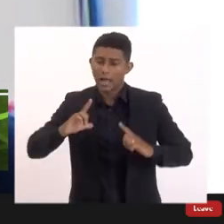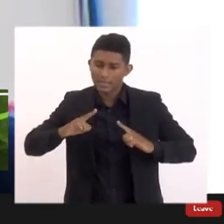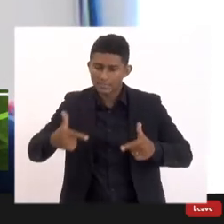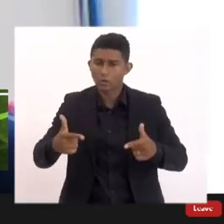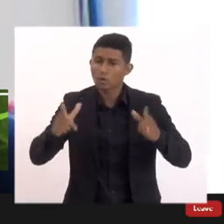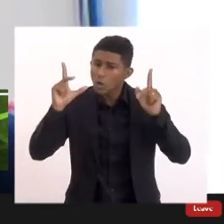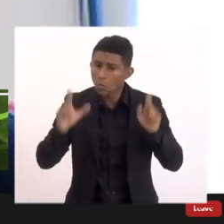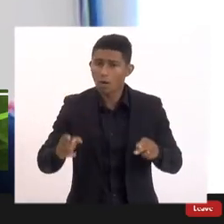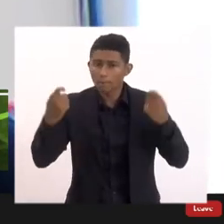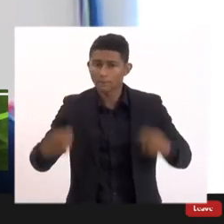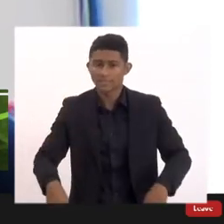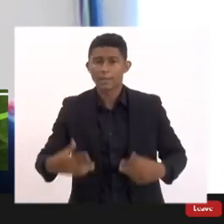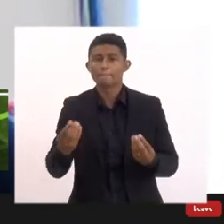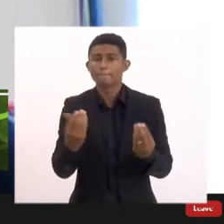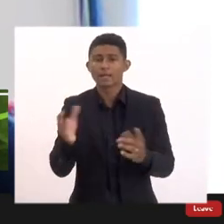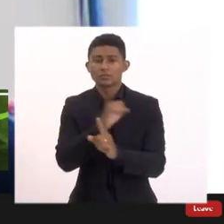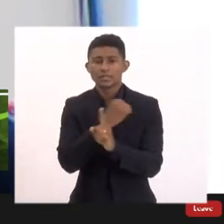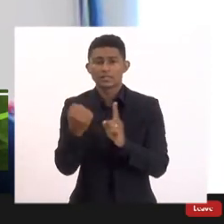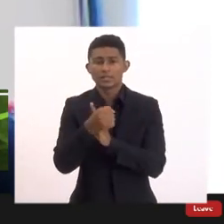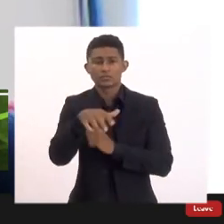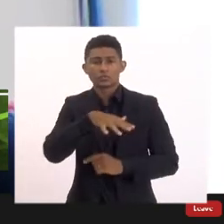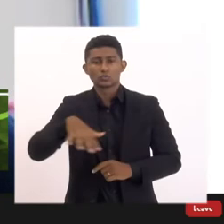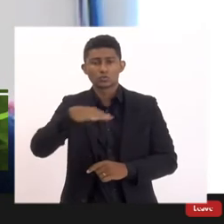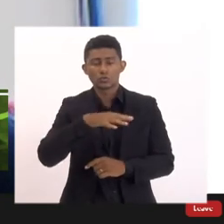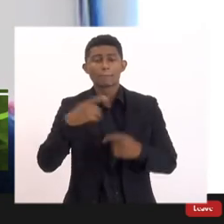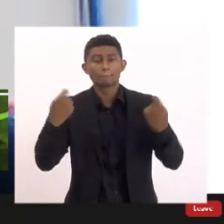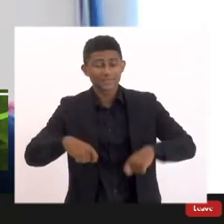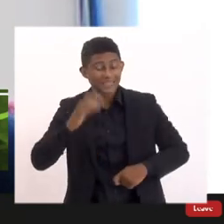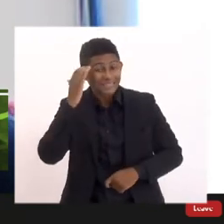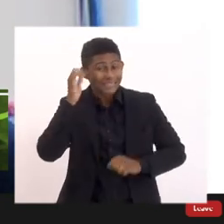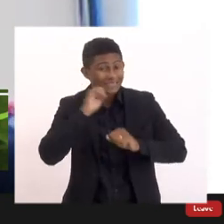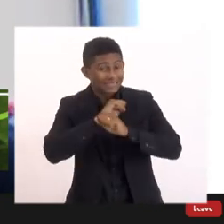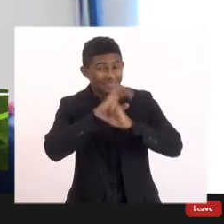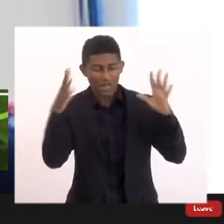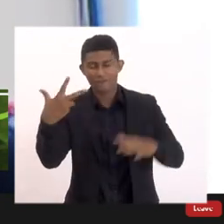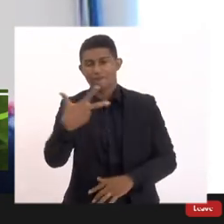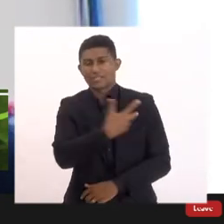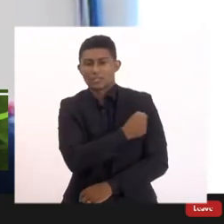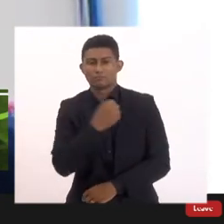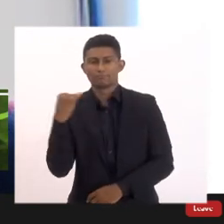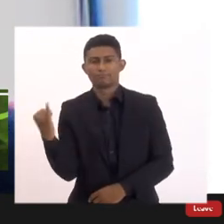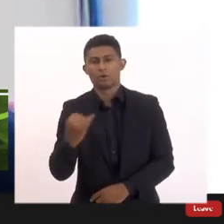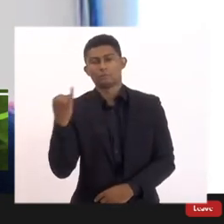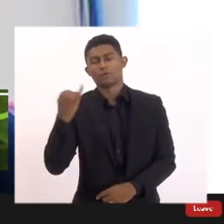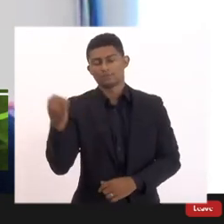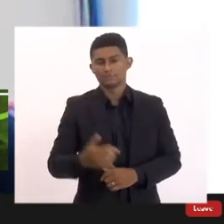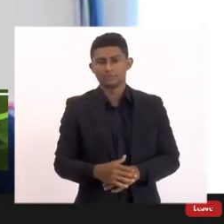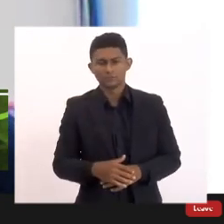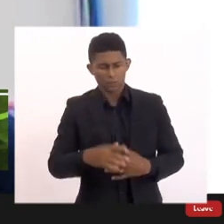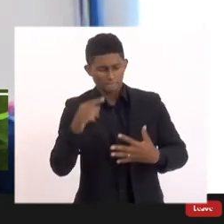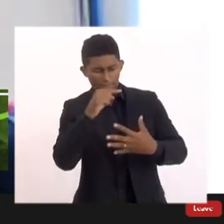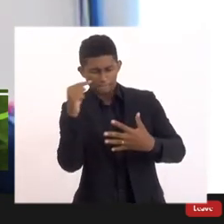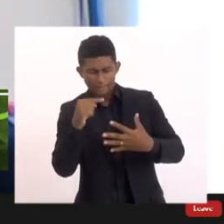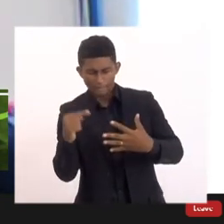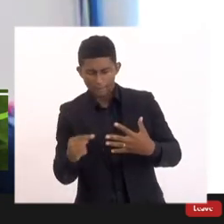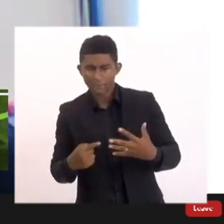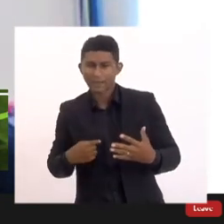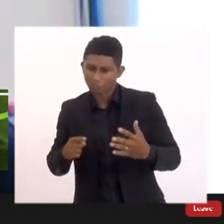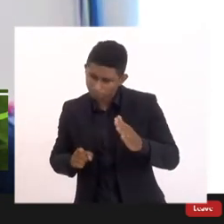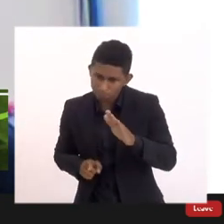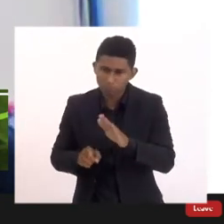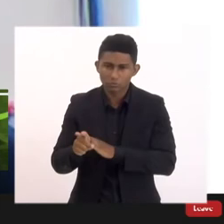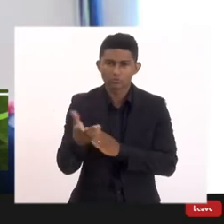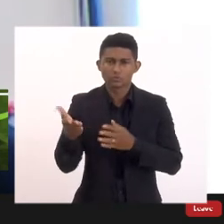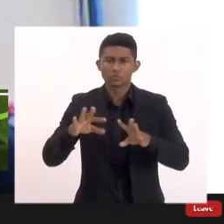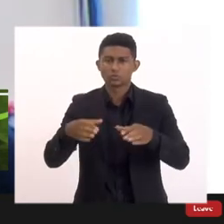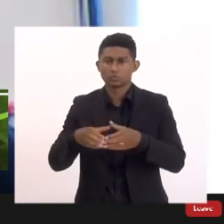mobilizar a sociedade a favor da vacinação. Então, eu quero colocar então essas questões, essa devolutiva para a